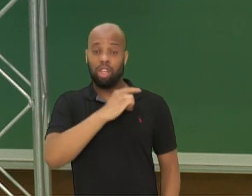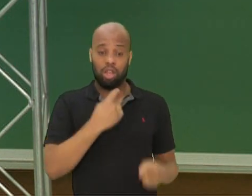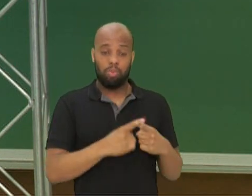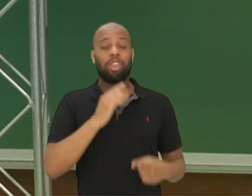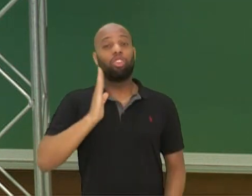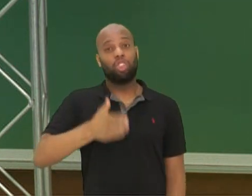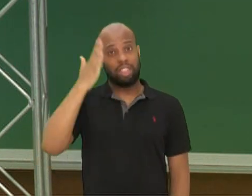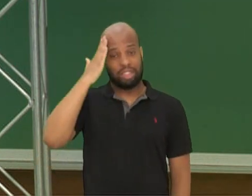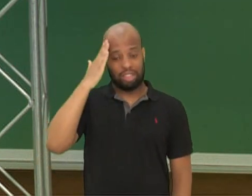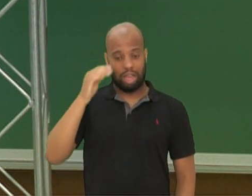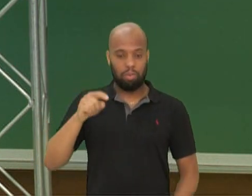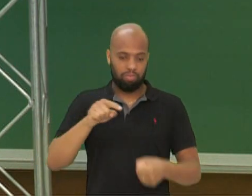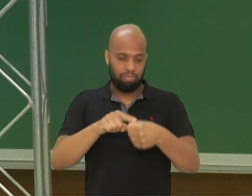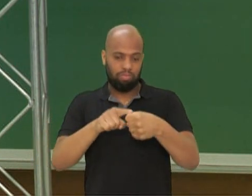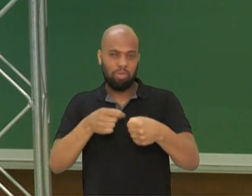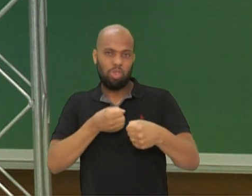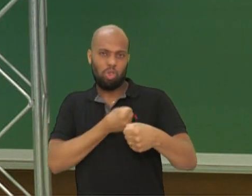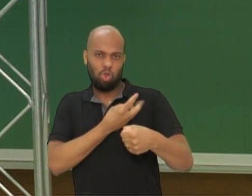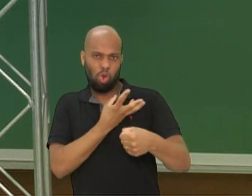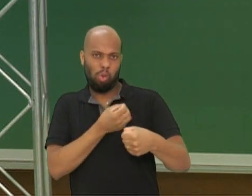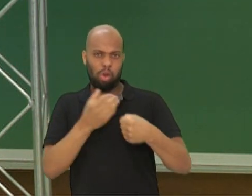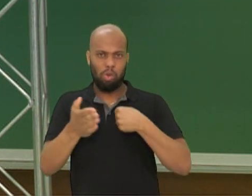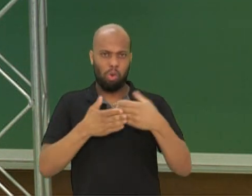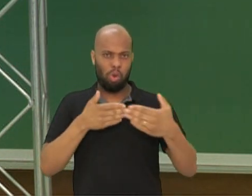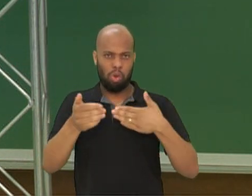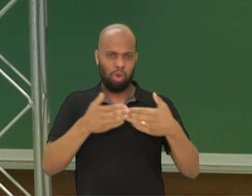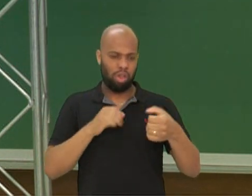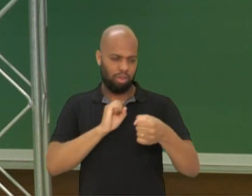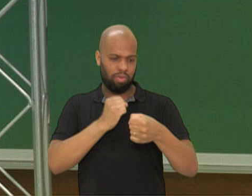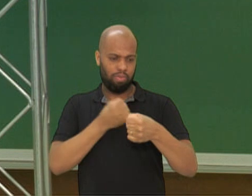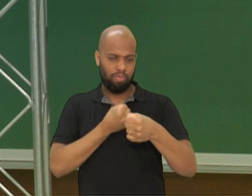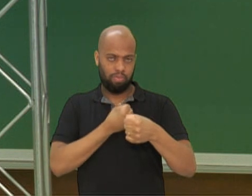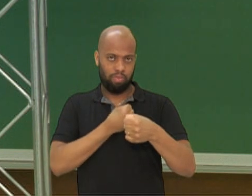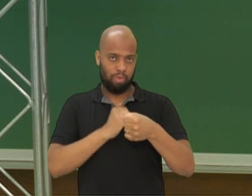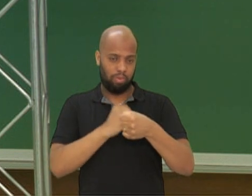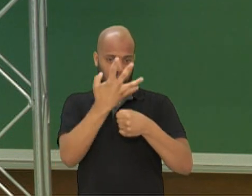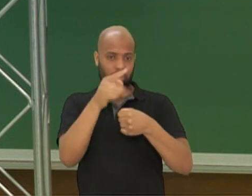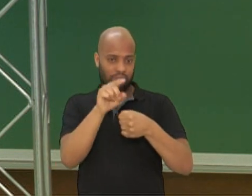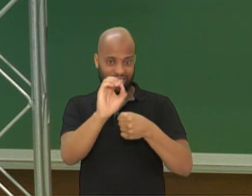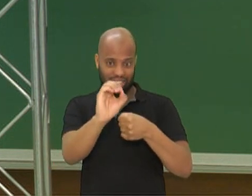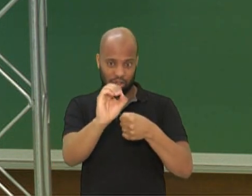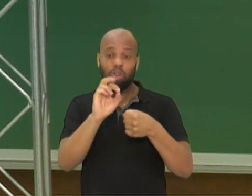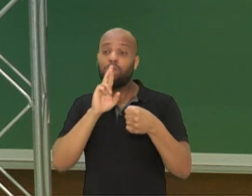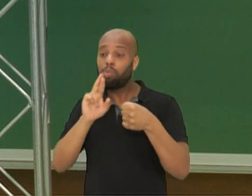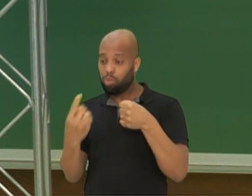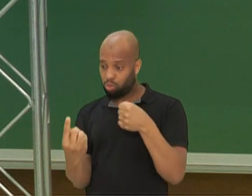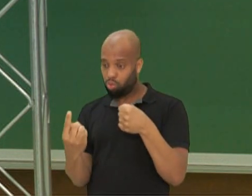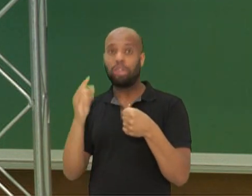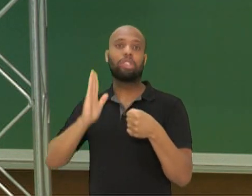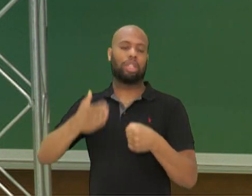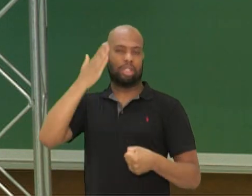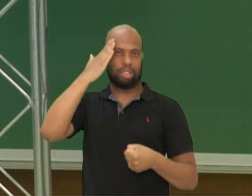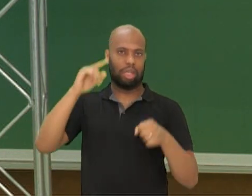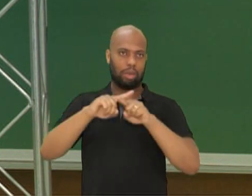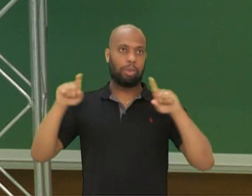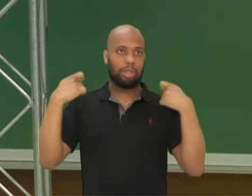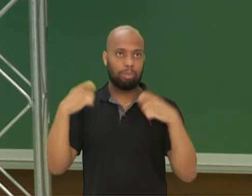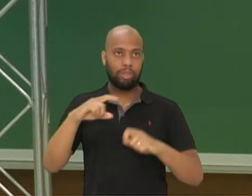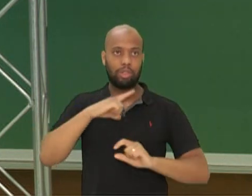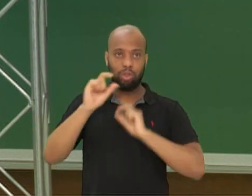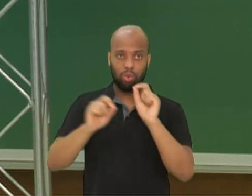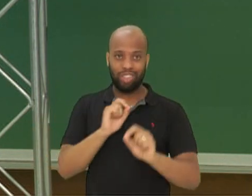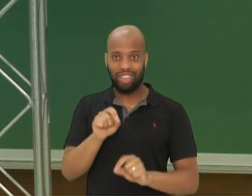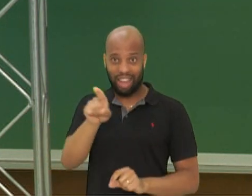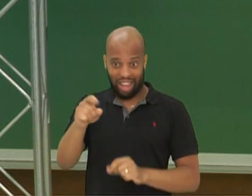a 0. É isso aí, elevado a 0. E com as bases iguais, você consegue desenvolver o exercício